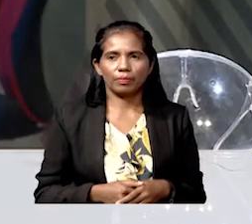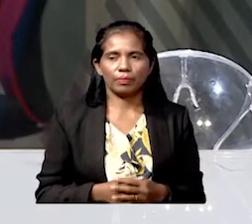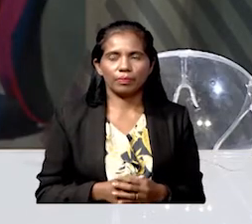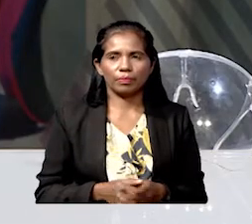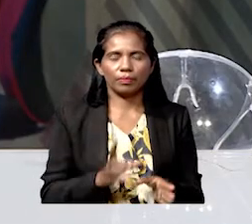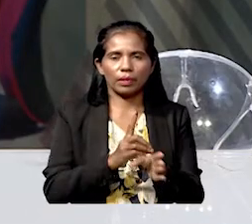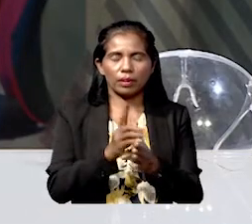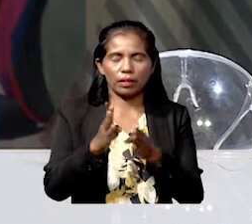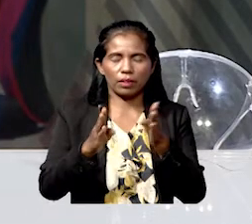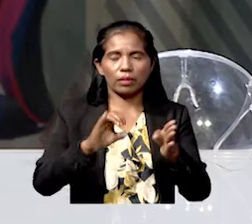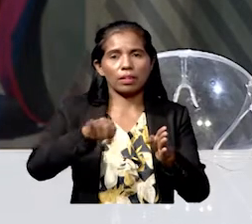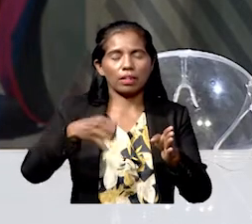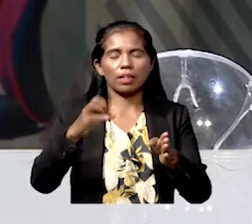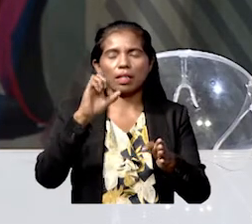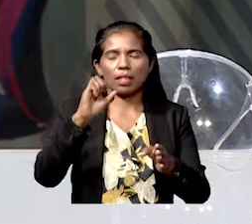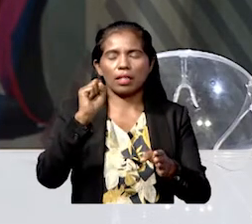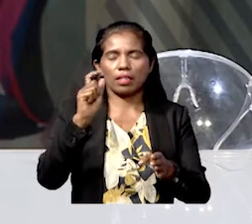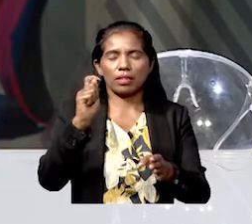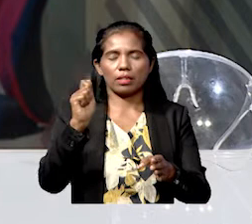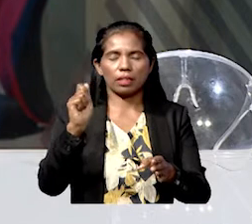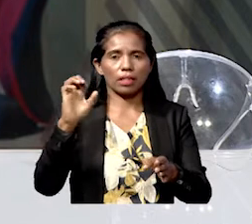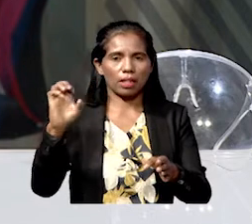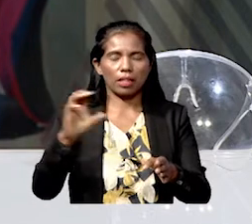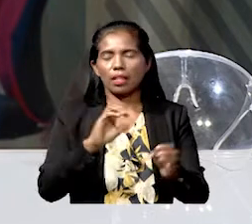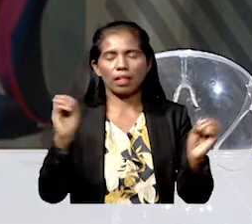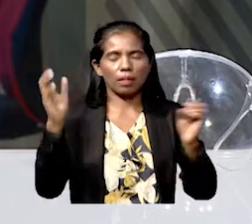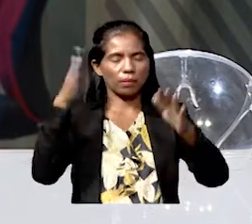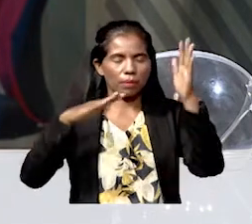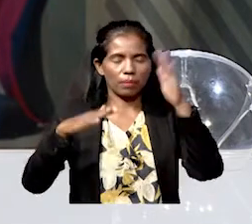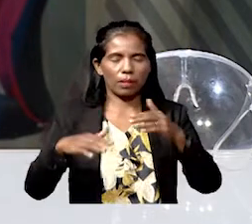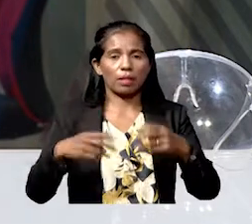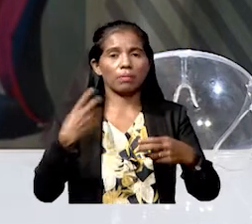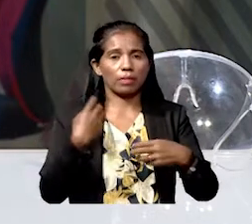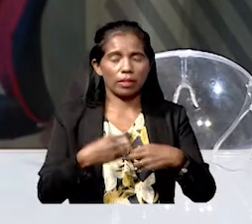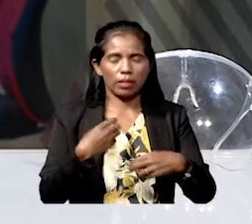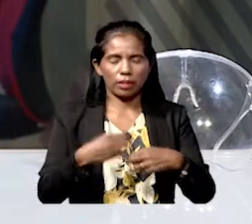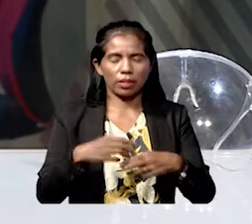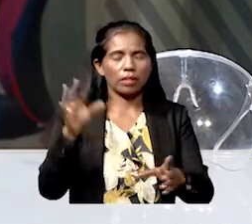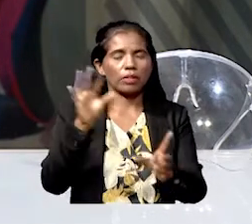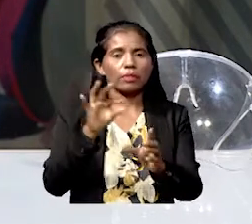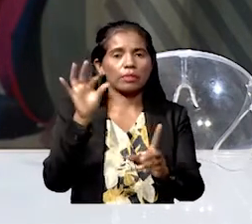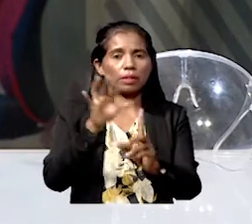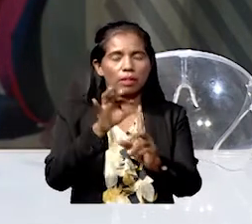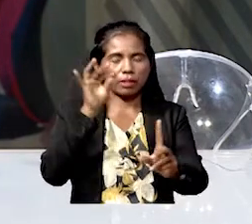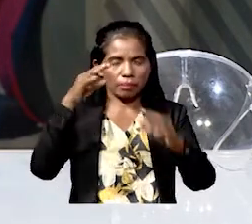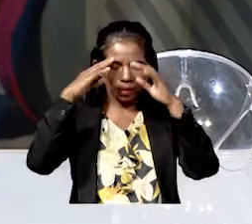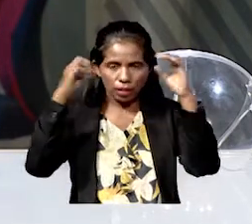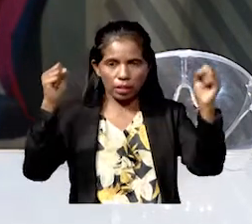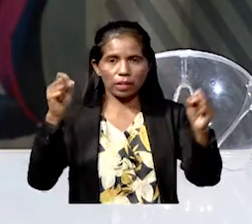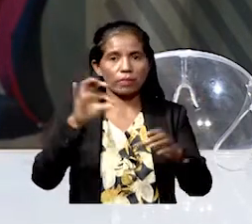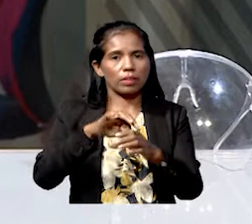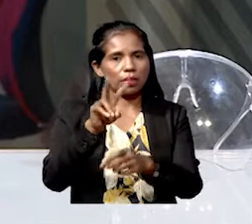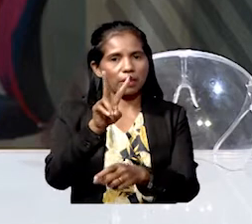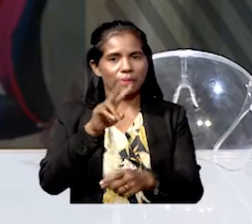Diretor geral está em retém la e acontecimento grave durante a eleição presidencial segunda volta.